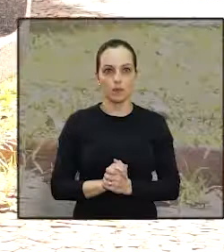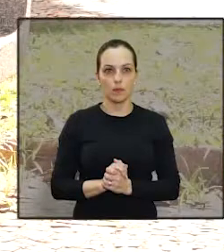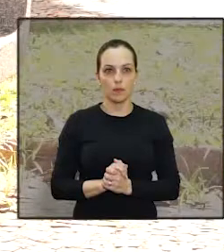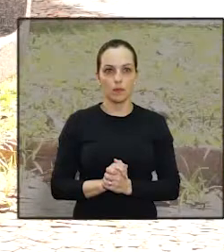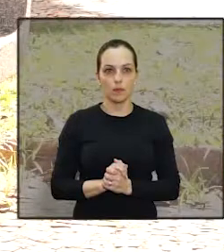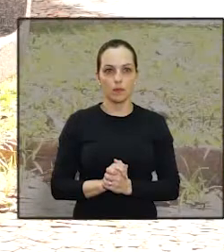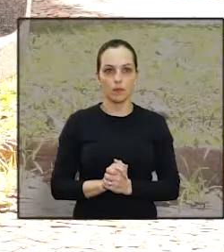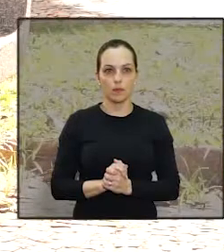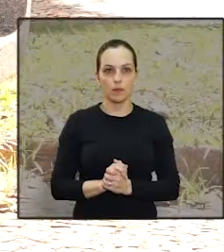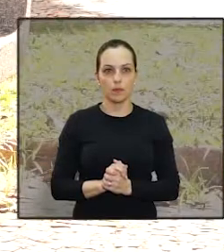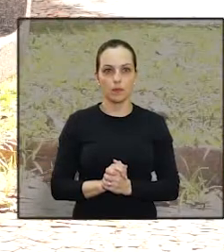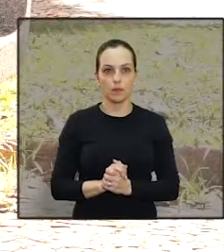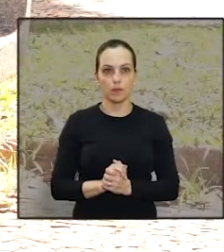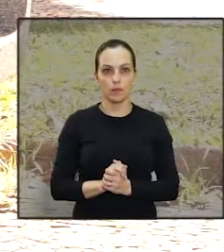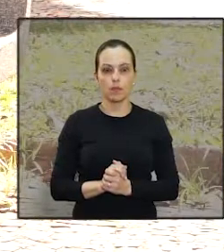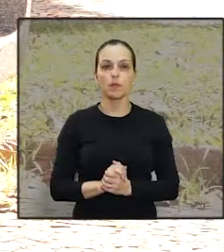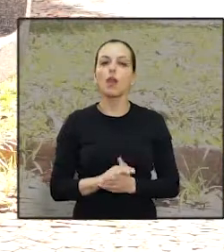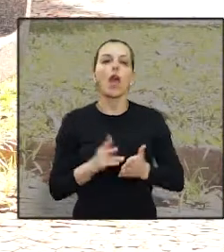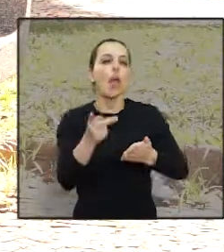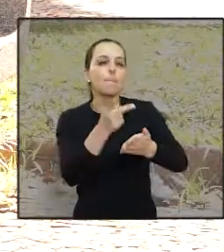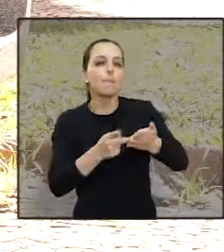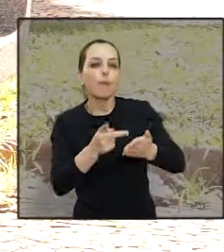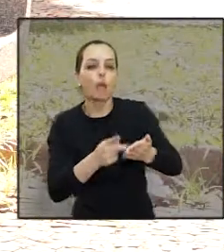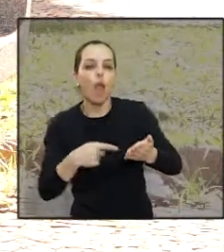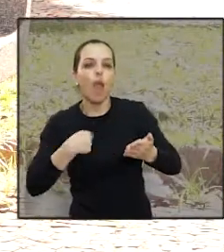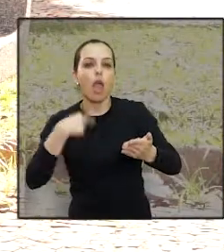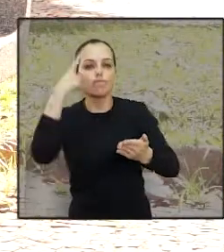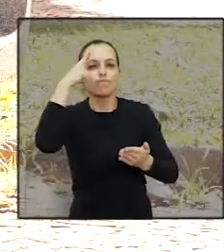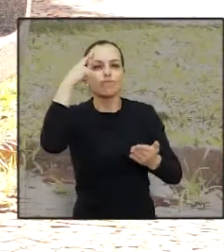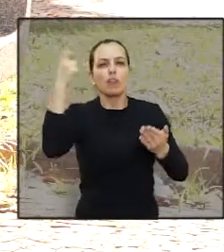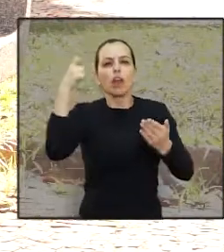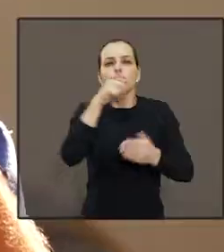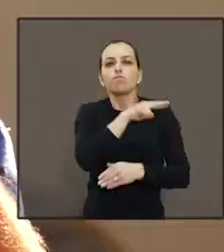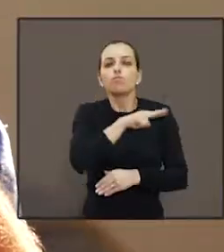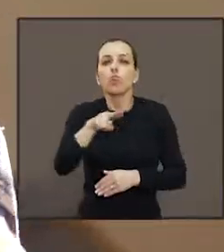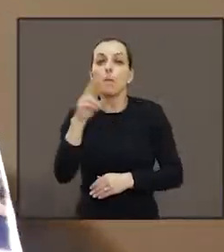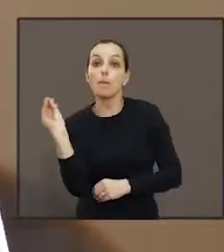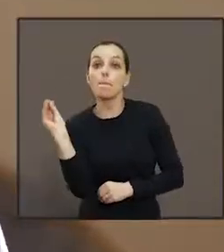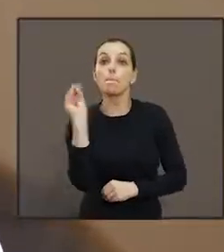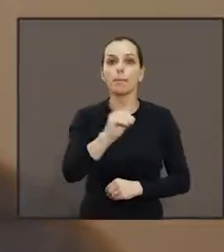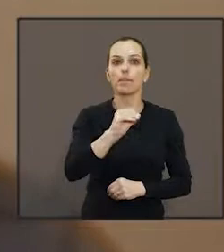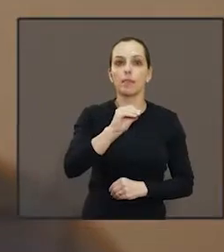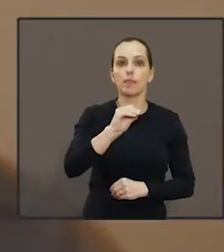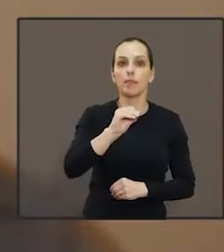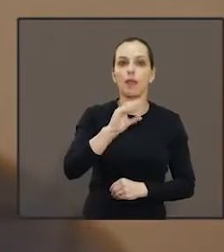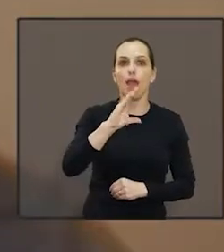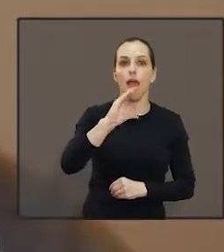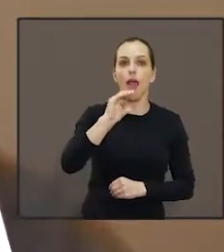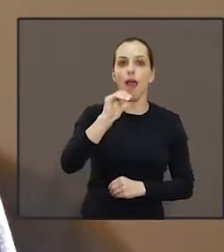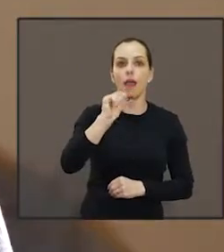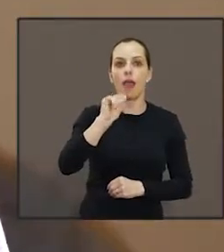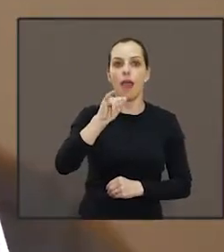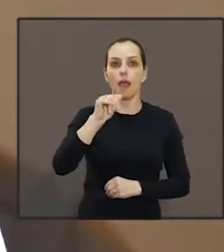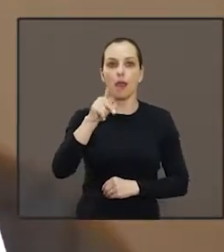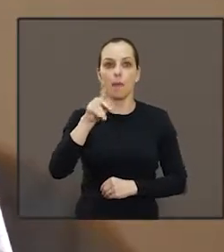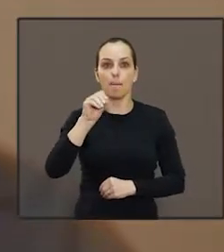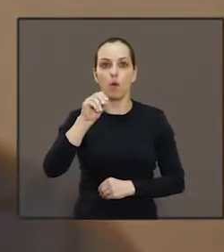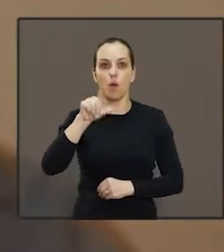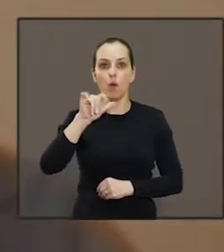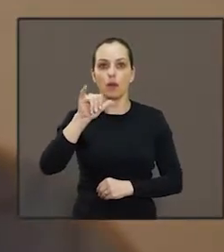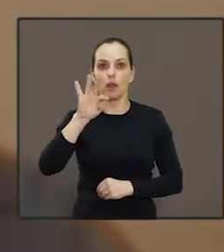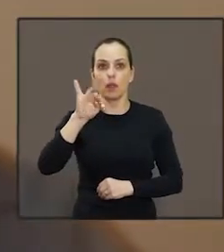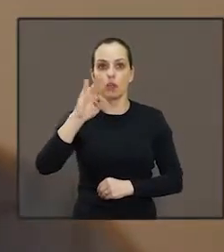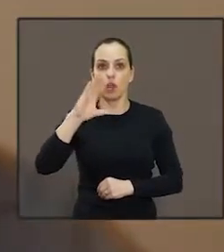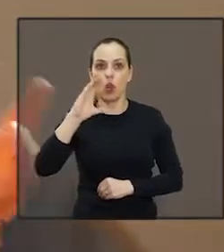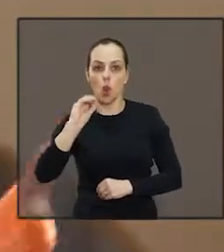melhorar. Essa também é uma das poesias que eu construo o título, que eu chamei de Caipolítico, que é uma